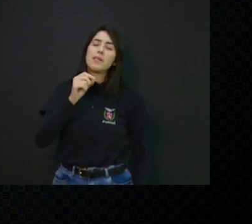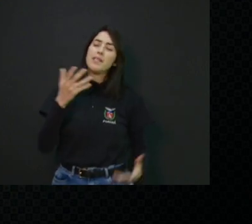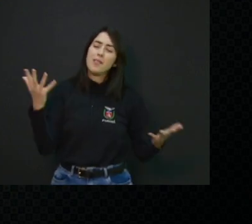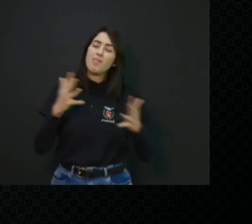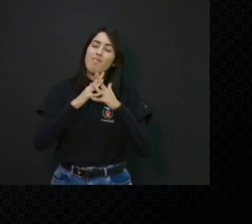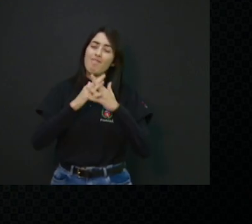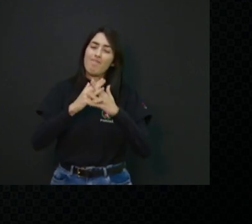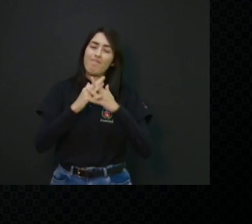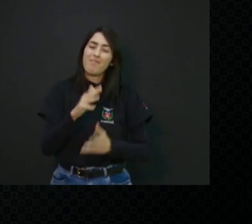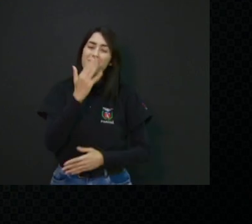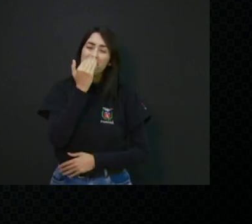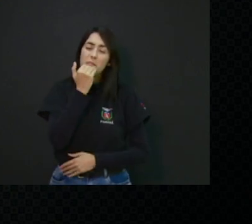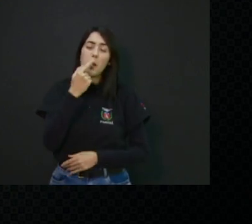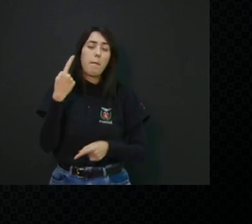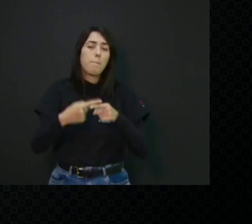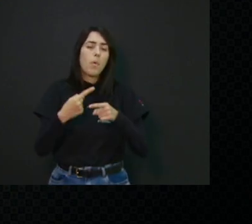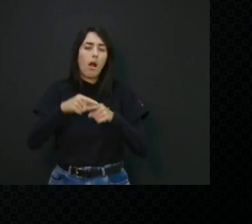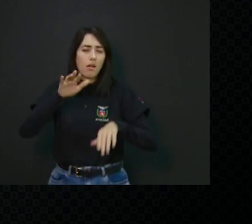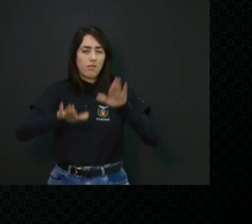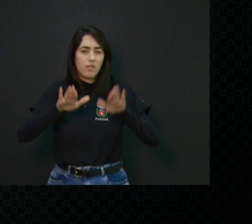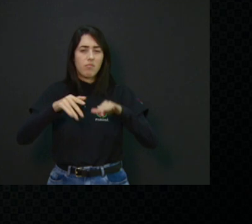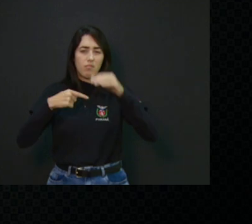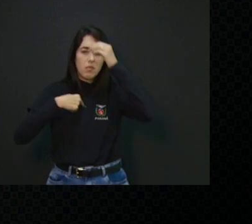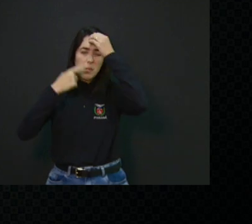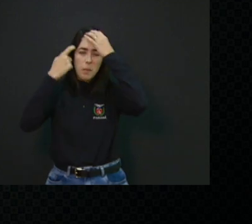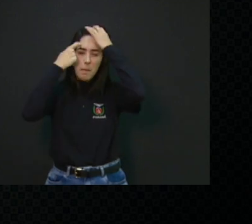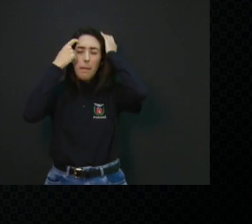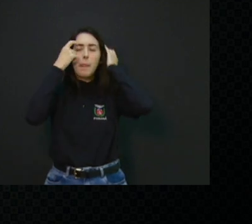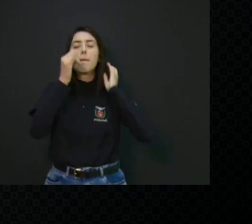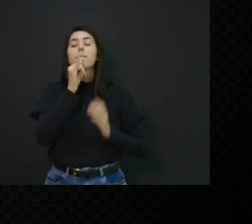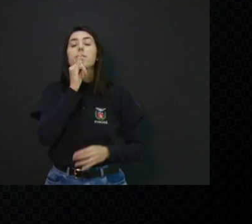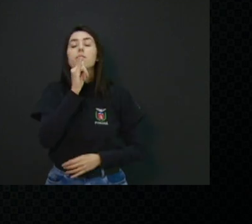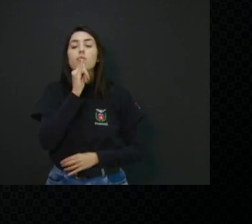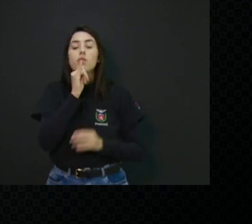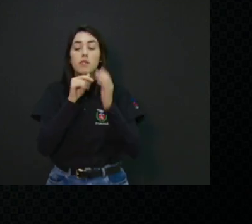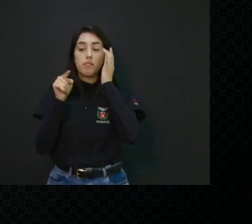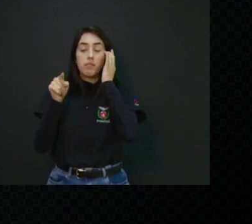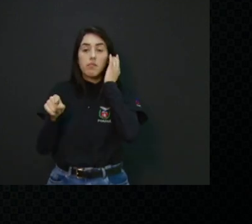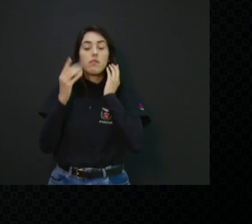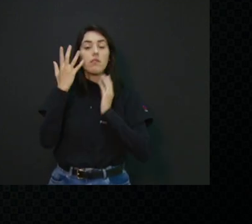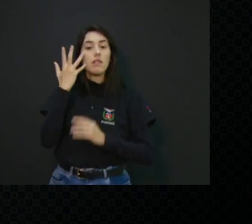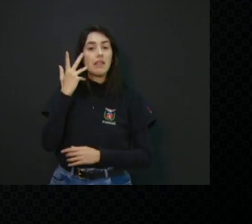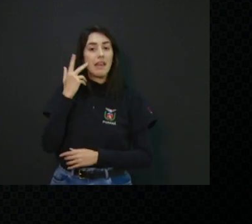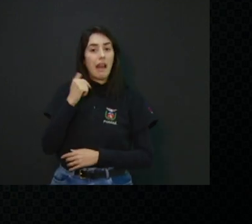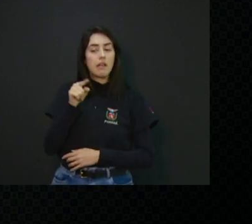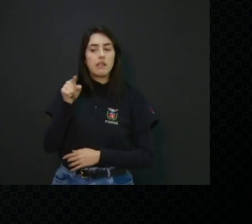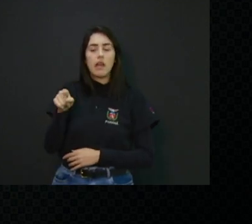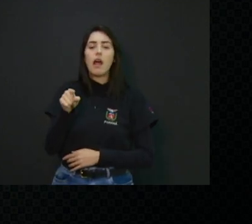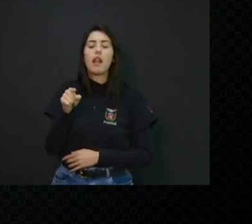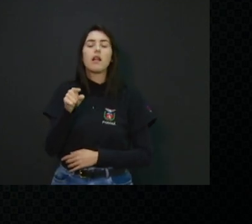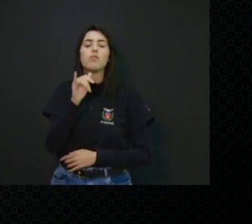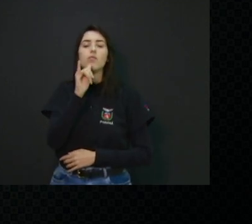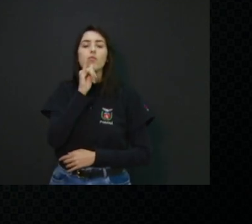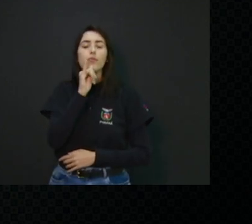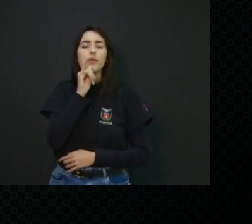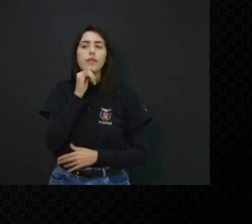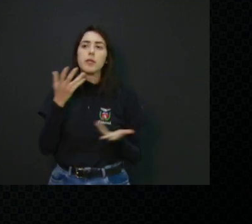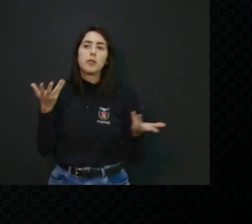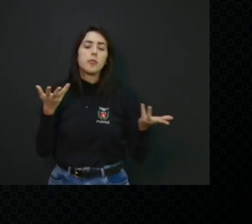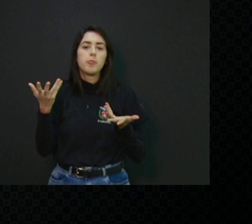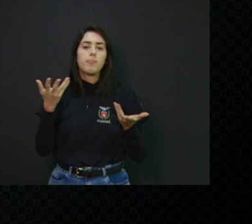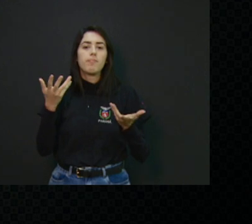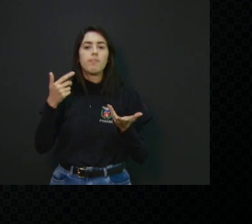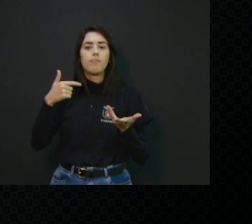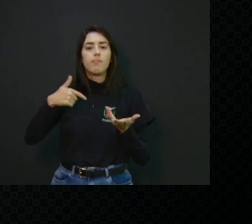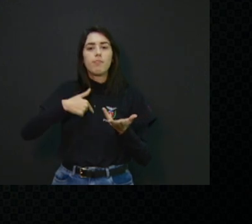né? Que eu, às vezes, fico pensando, né, com uma criança que não tem uma perda sensorial, quando você passa lá do líquido